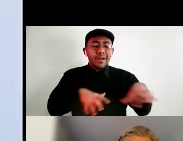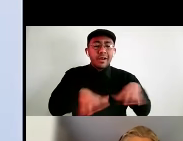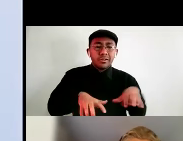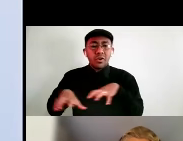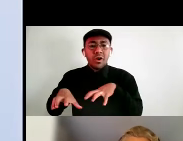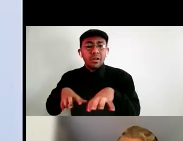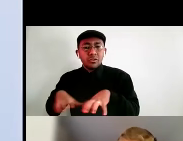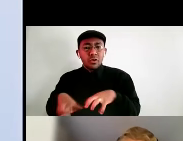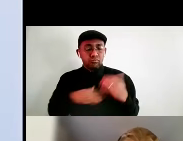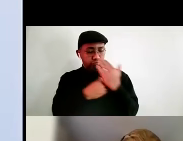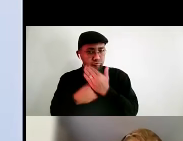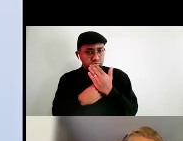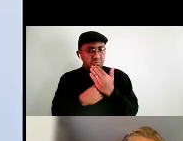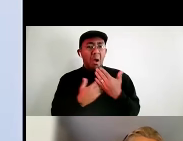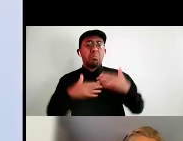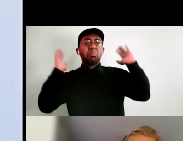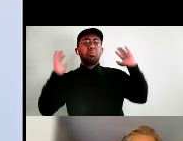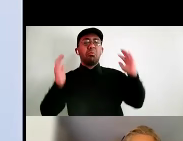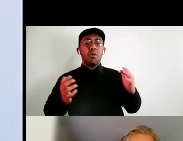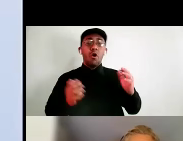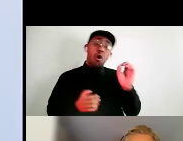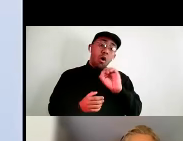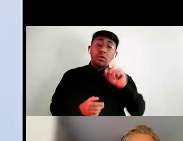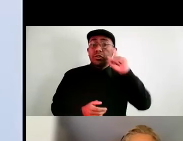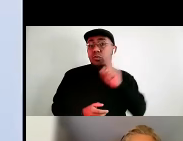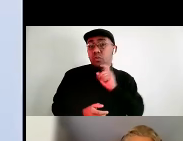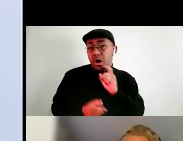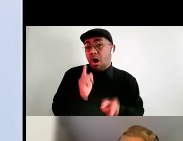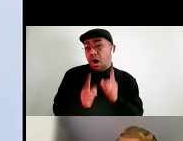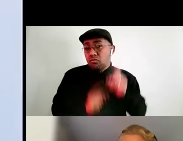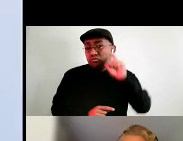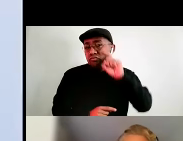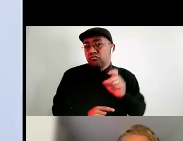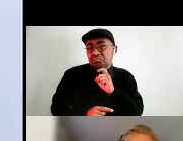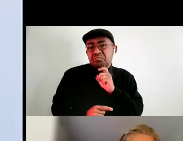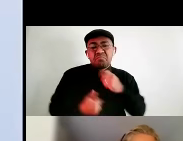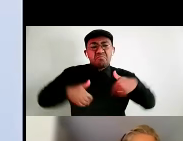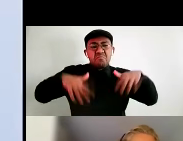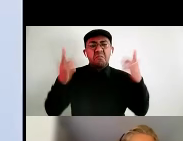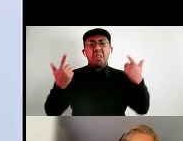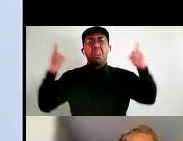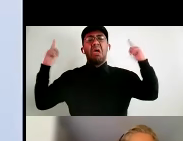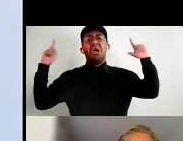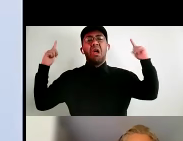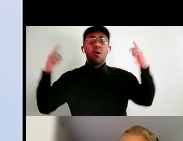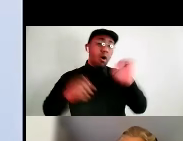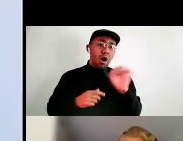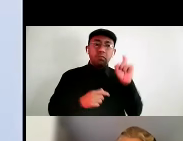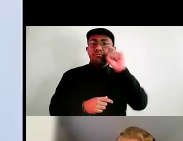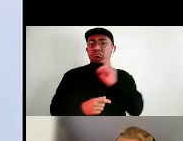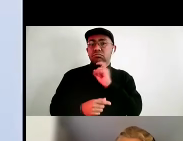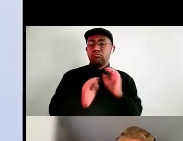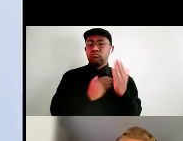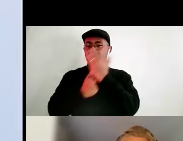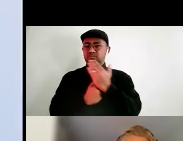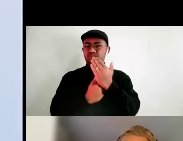inseguras. E também falaremos das práticas sexuais inseguras. Por tudo isso, é importante discutir esses